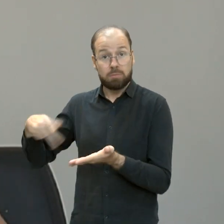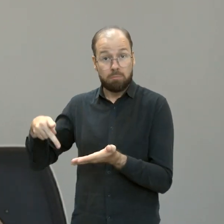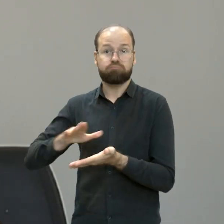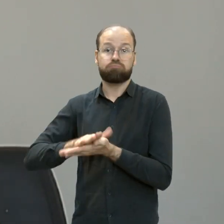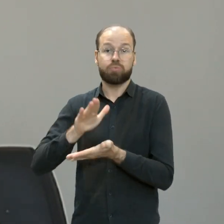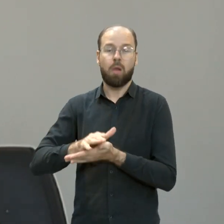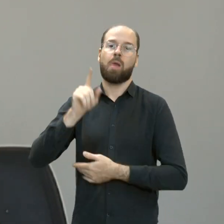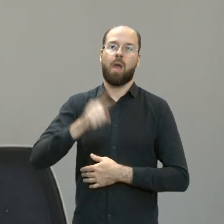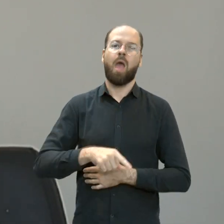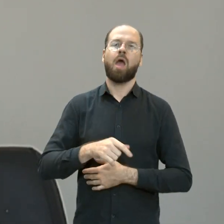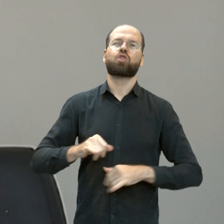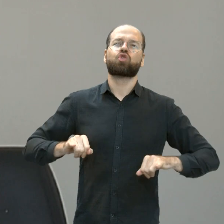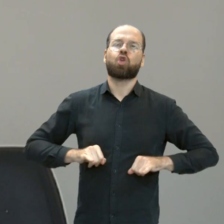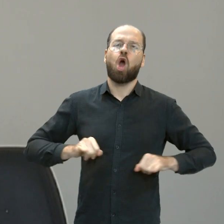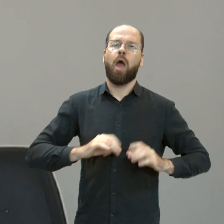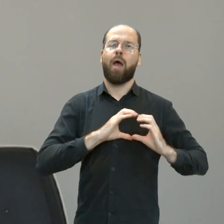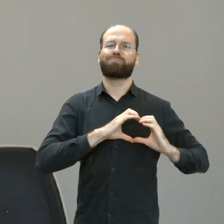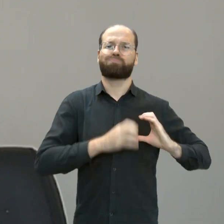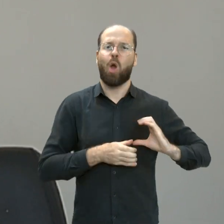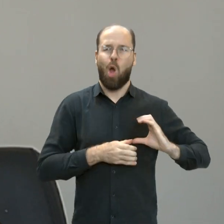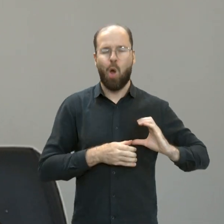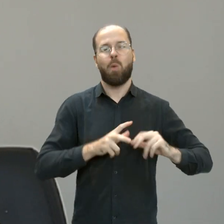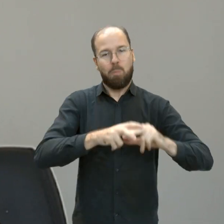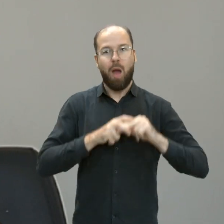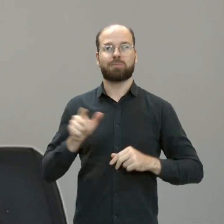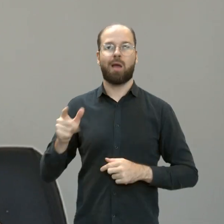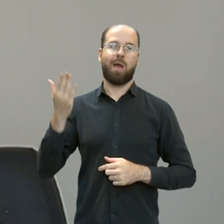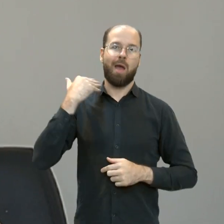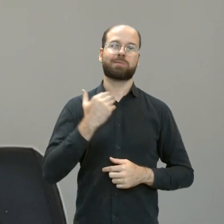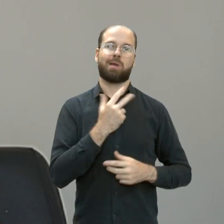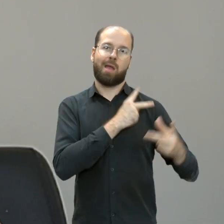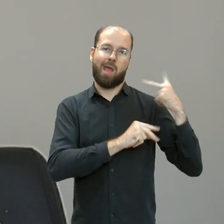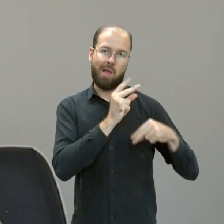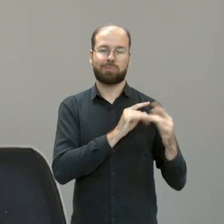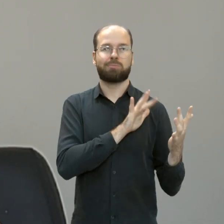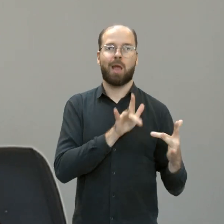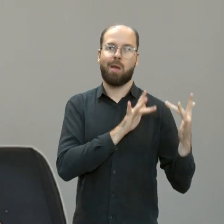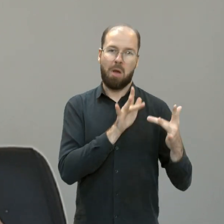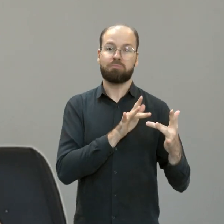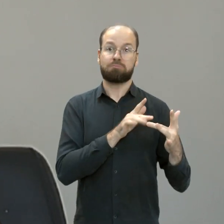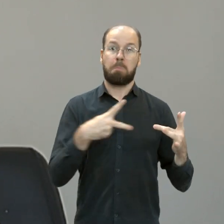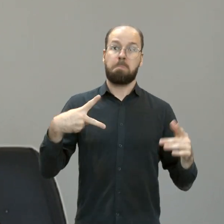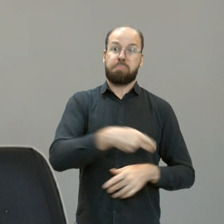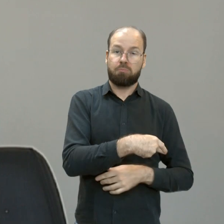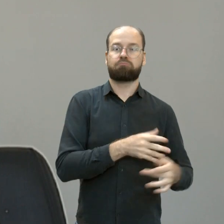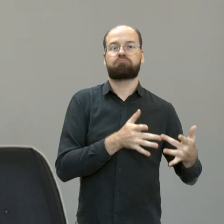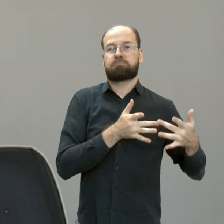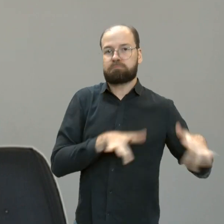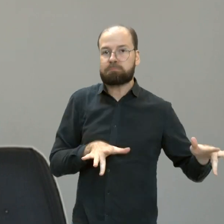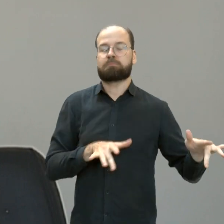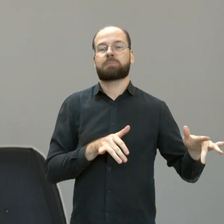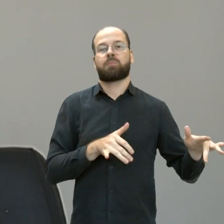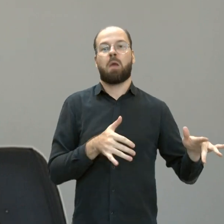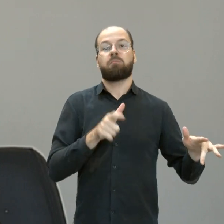um namorado que ela teve ainda nessa adolescência, né? E que teve esse namoro interditado, por várias questões que a